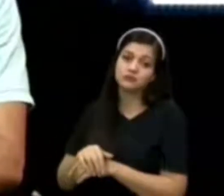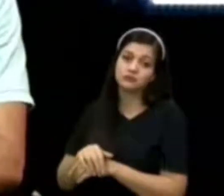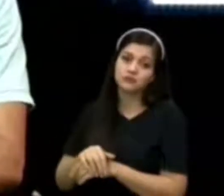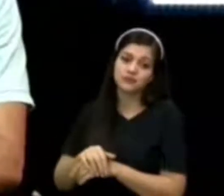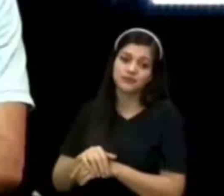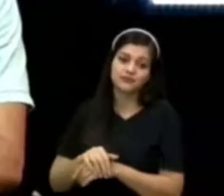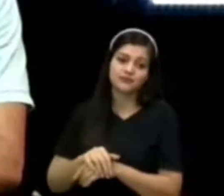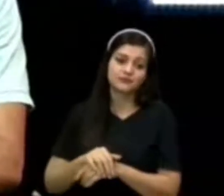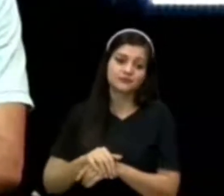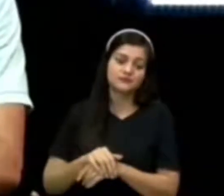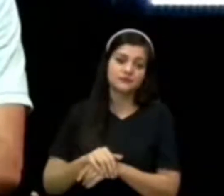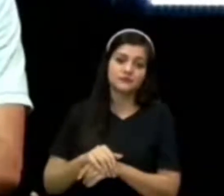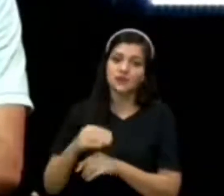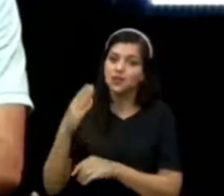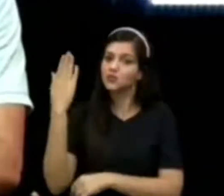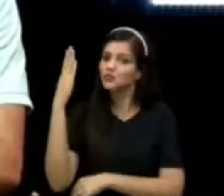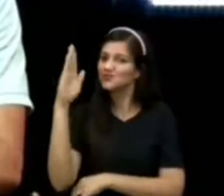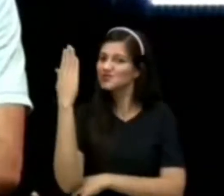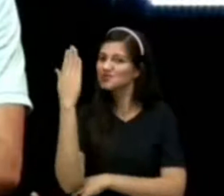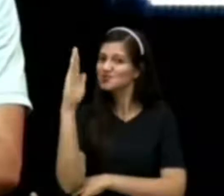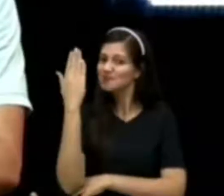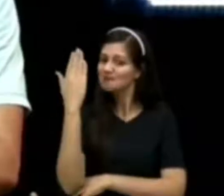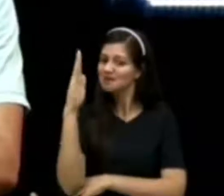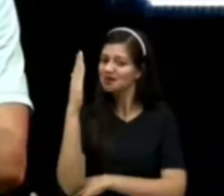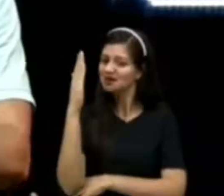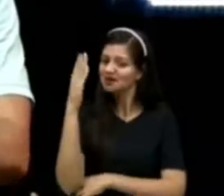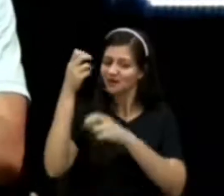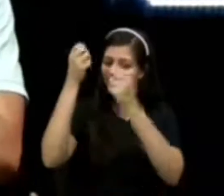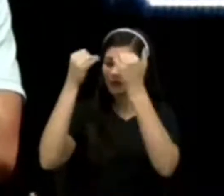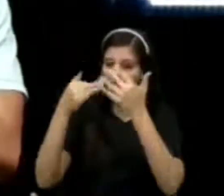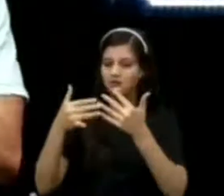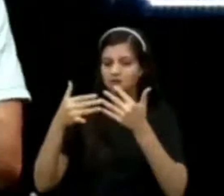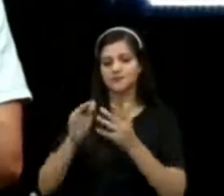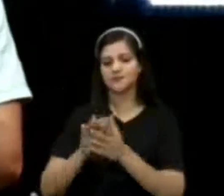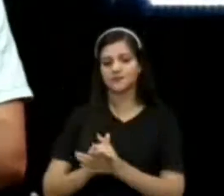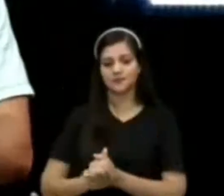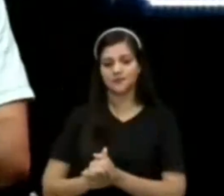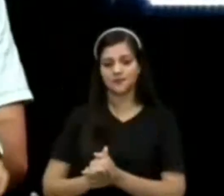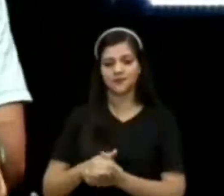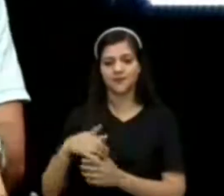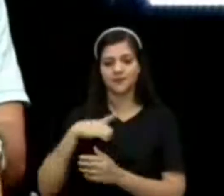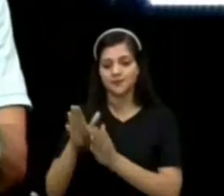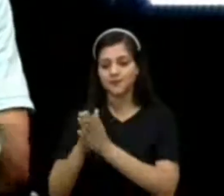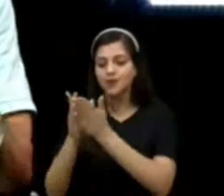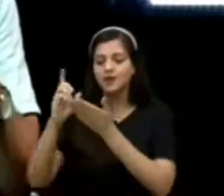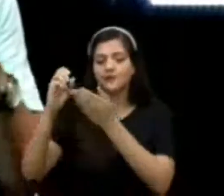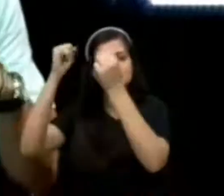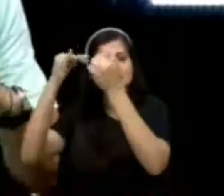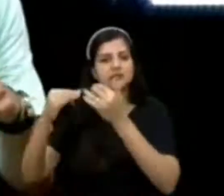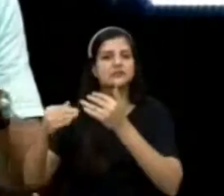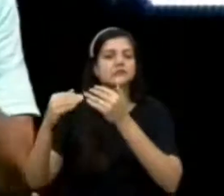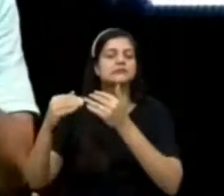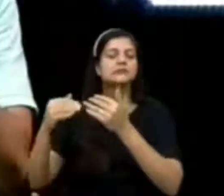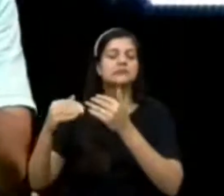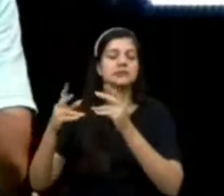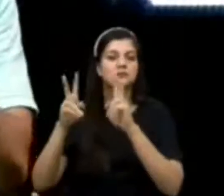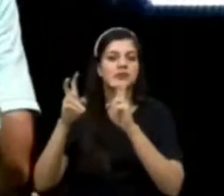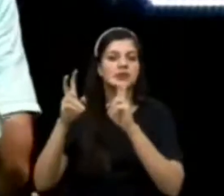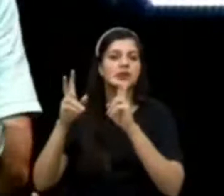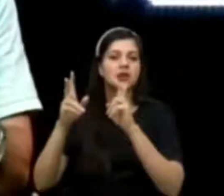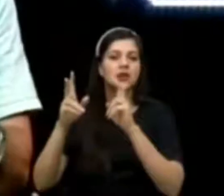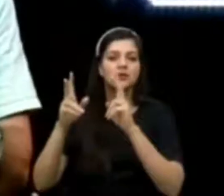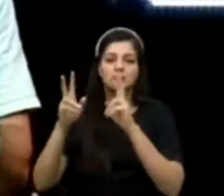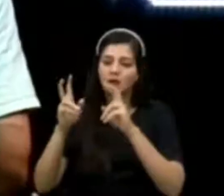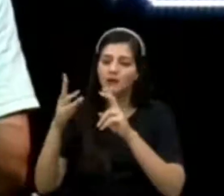E o espelho, ele fala muito. Inclusive a Bíblia tem várias passagens sobre espelho, que muitas